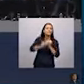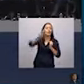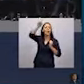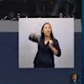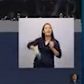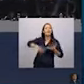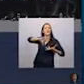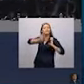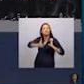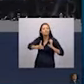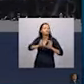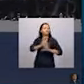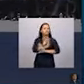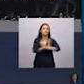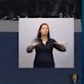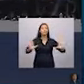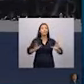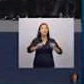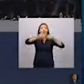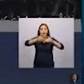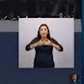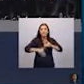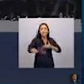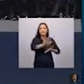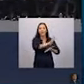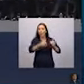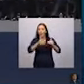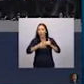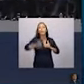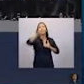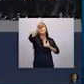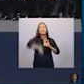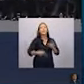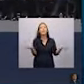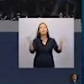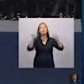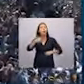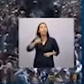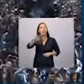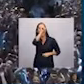y comenzamos el camino de la reconstrucción de nuestro país.